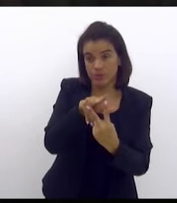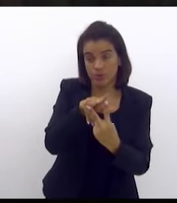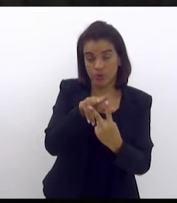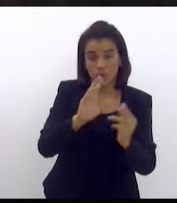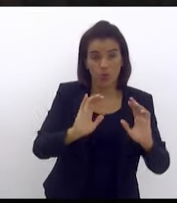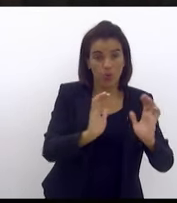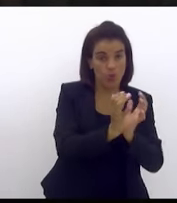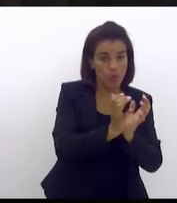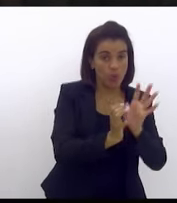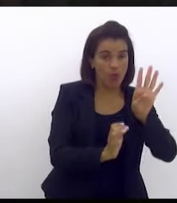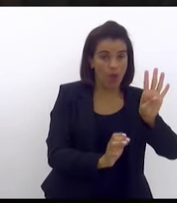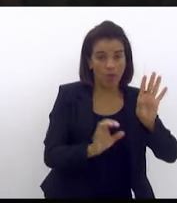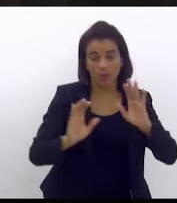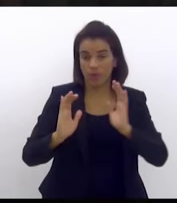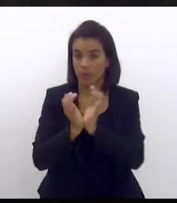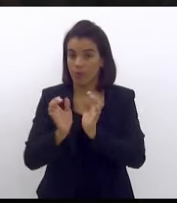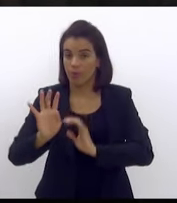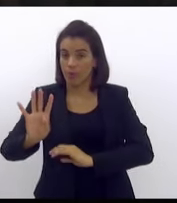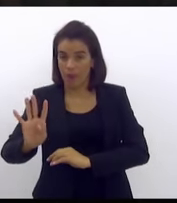grupos de policiais